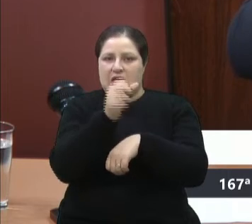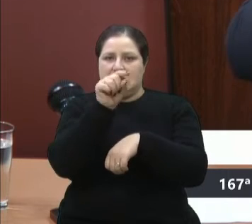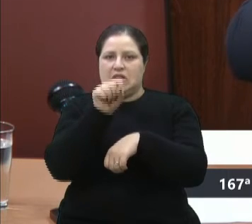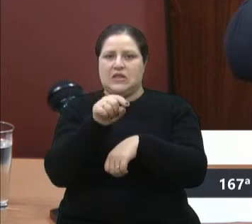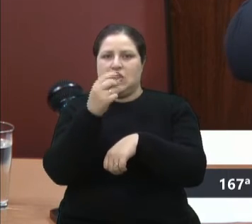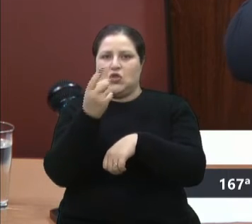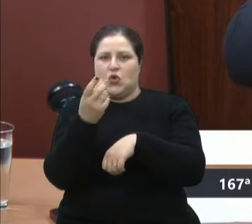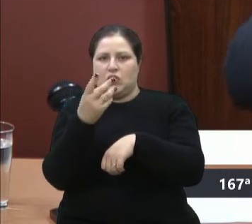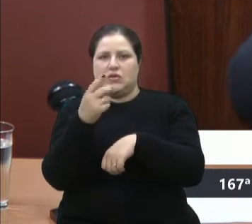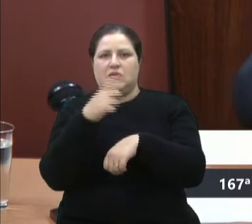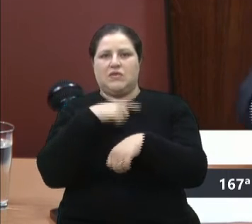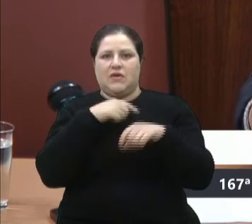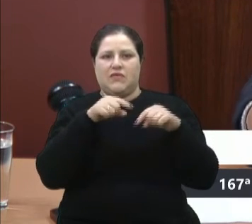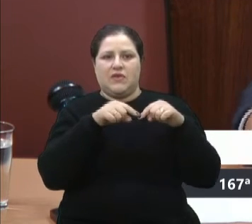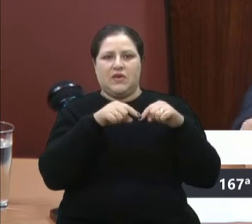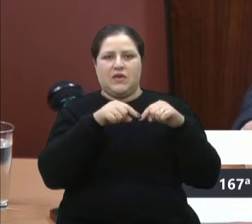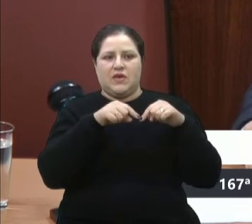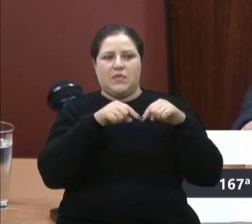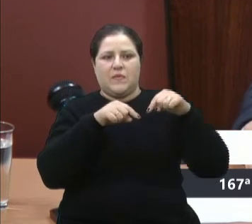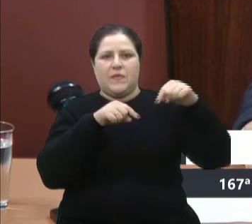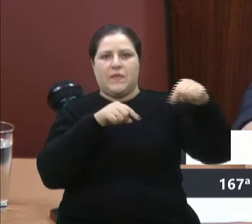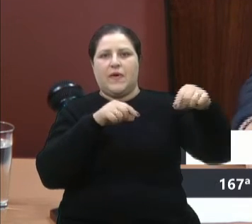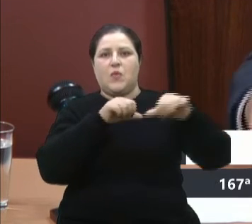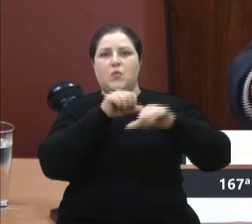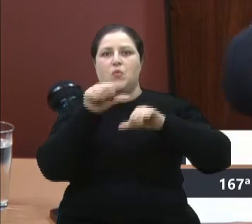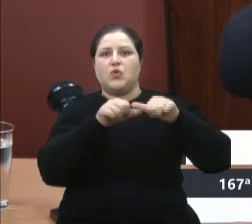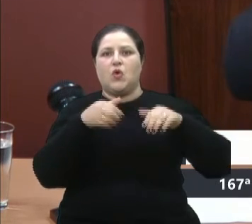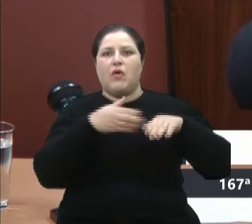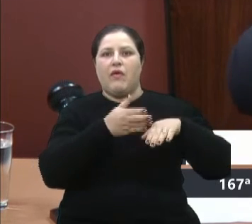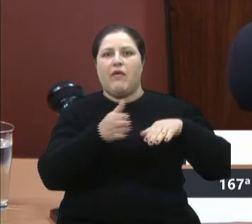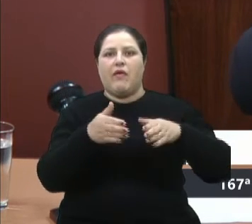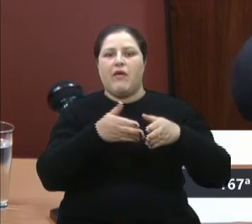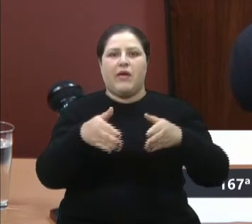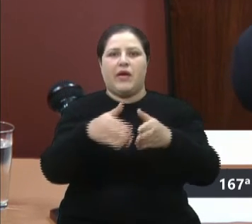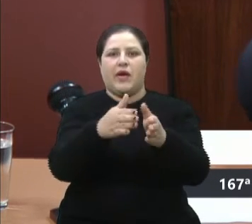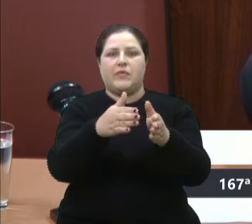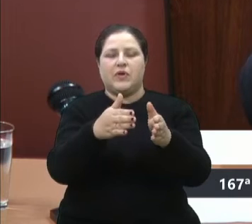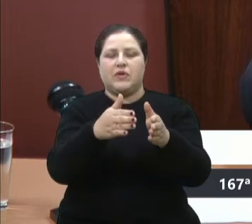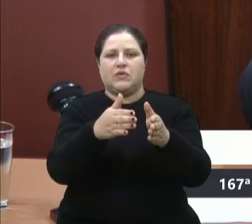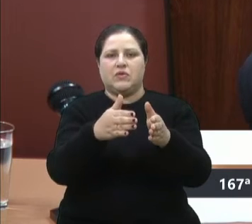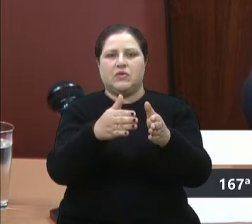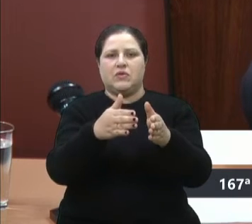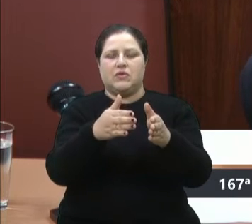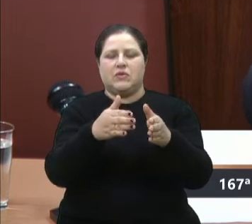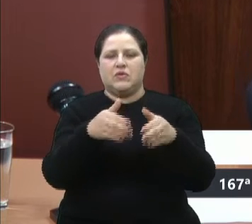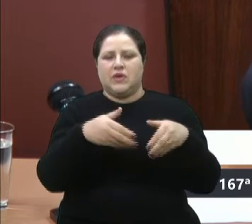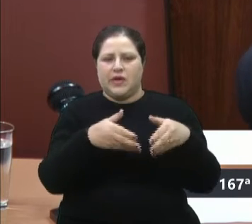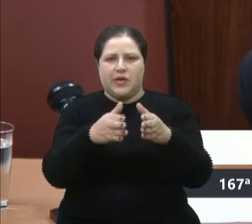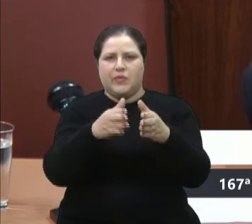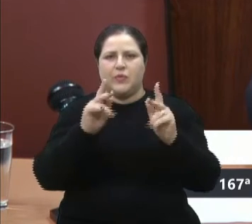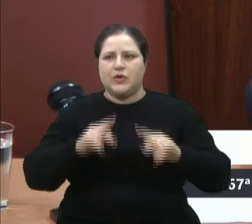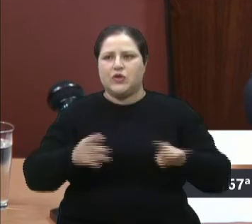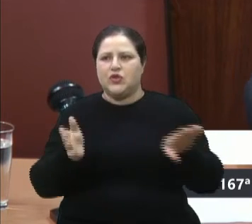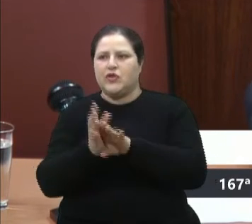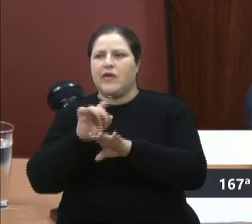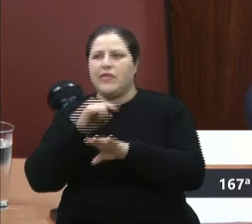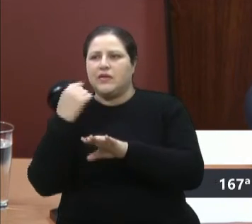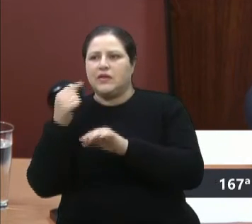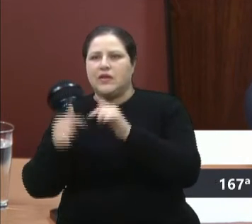ônibus atrolhado de gente. Então, assim, eu queria mais uma vez encarecidamente solicitar ao